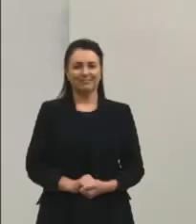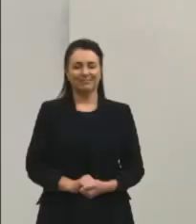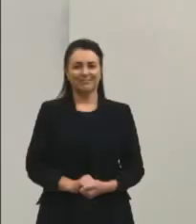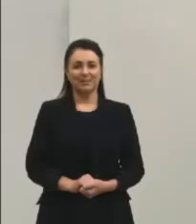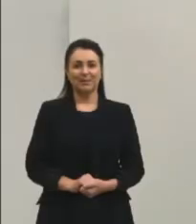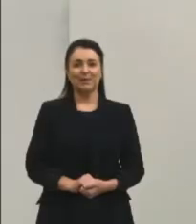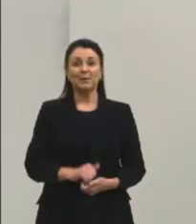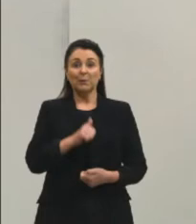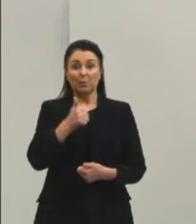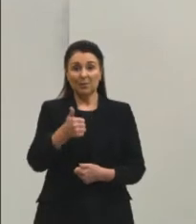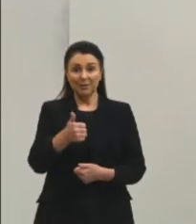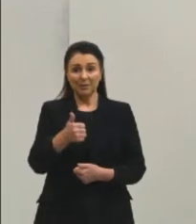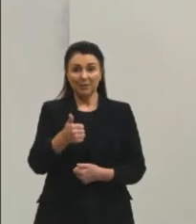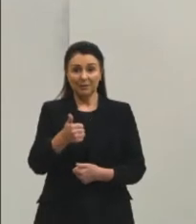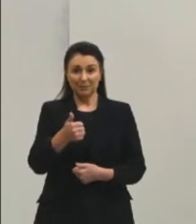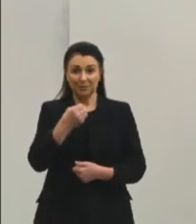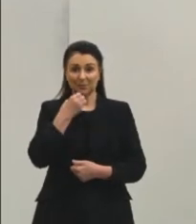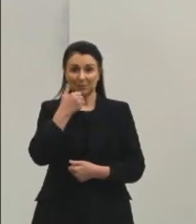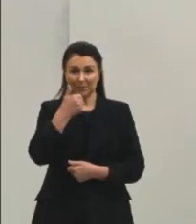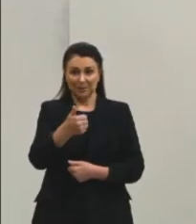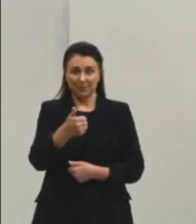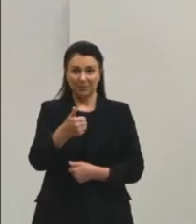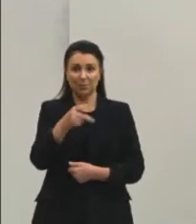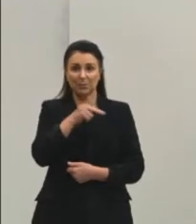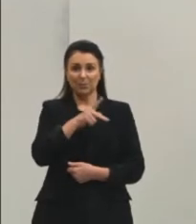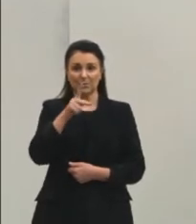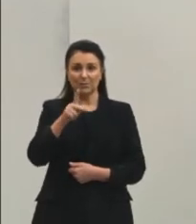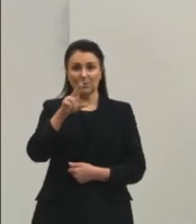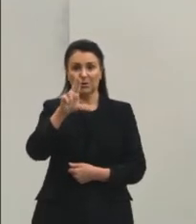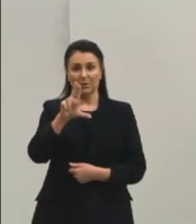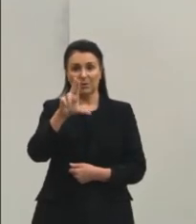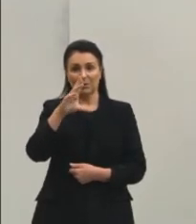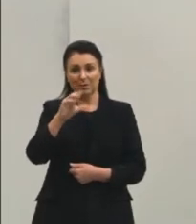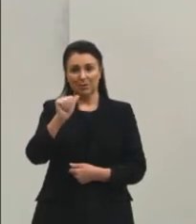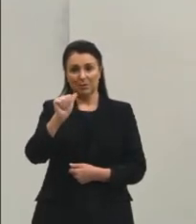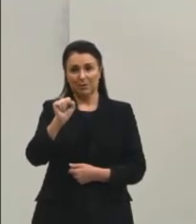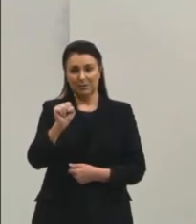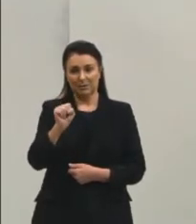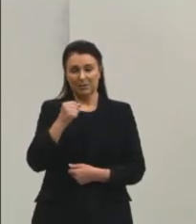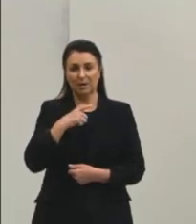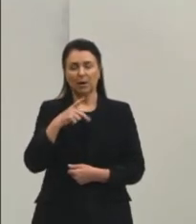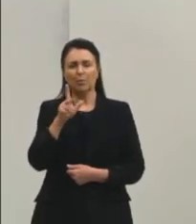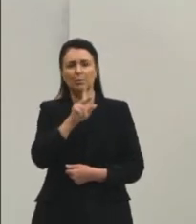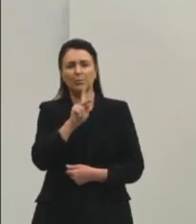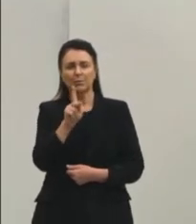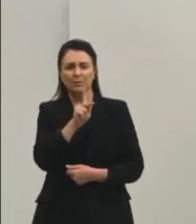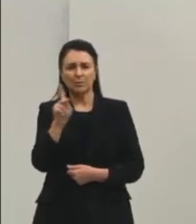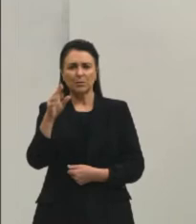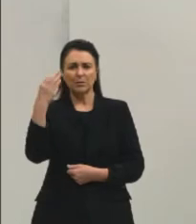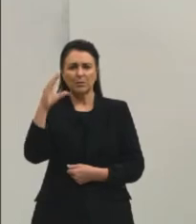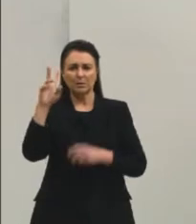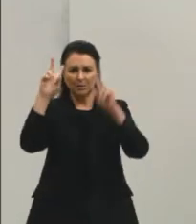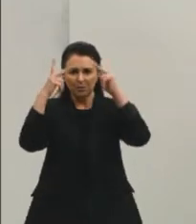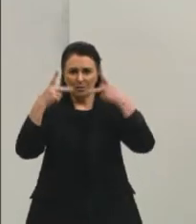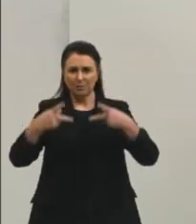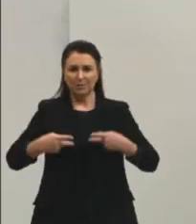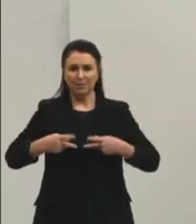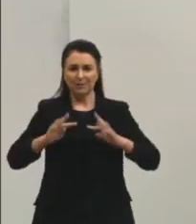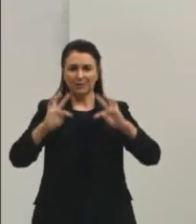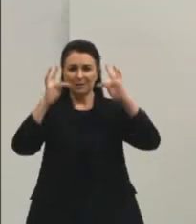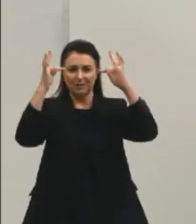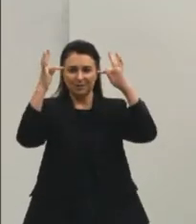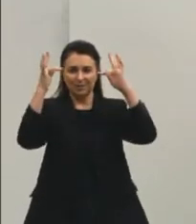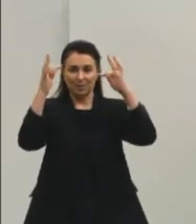Oi e aí pessoal tudo bem eu sou o Lucas lá Bela sou professor de Ciências Humanas e suas Tecnologias do componente de